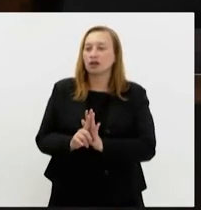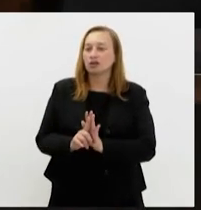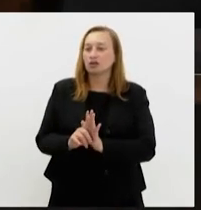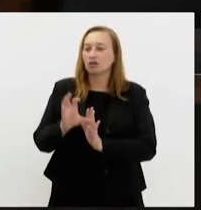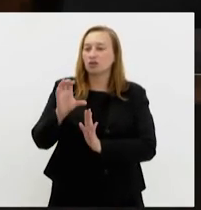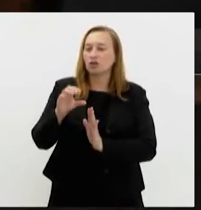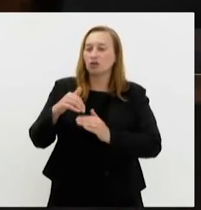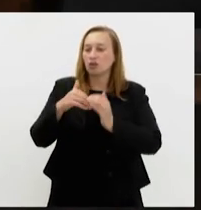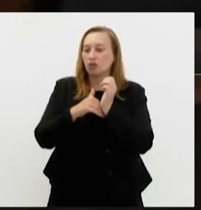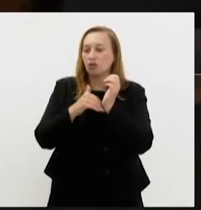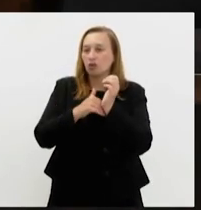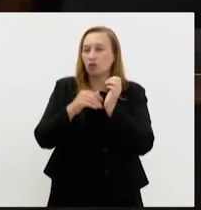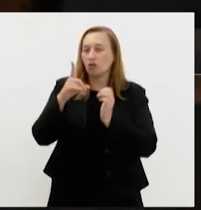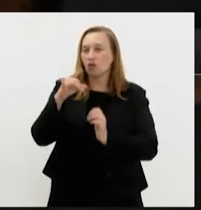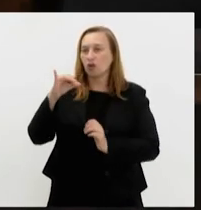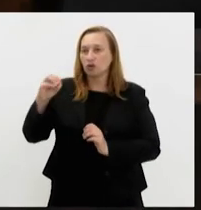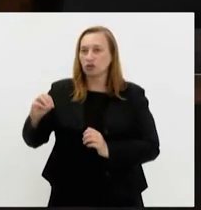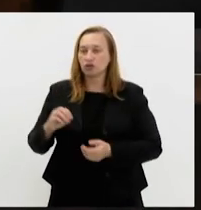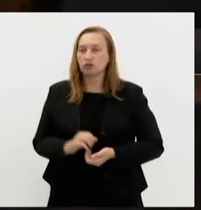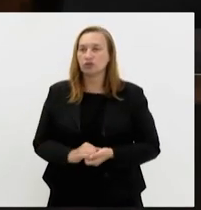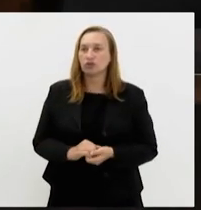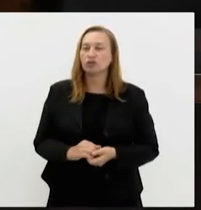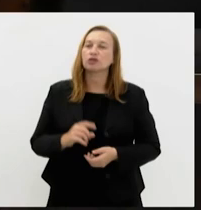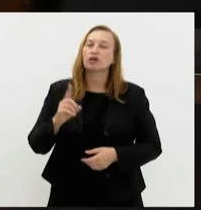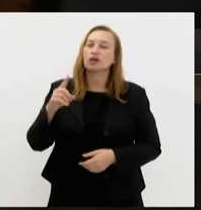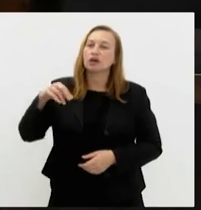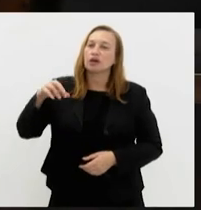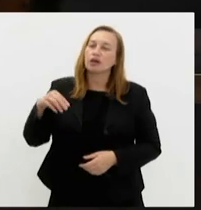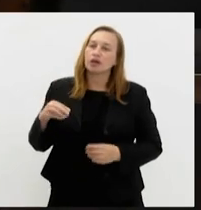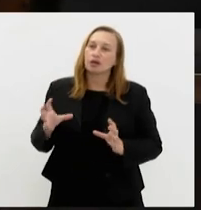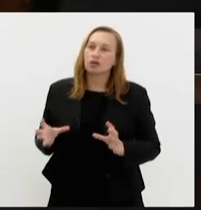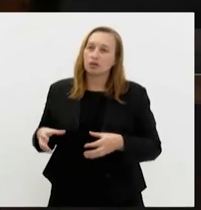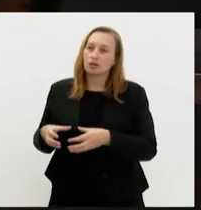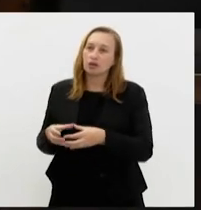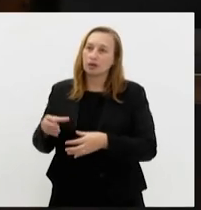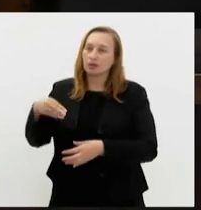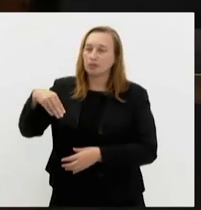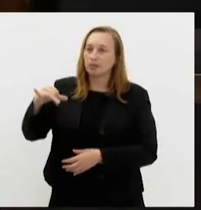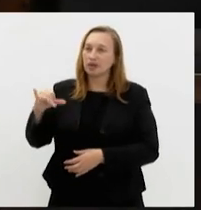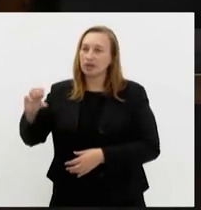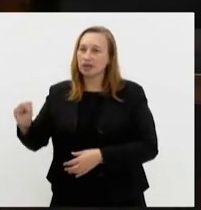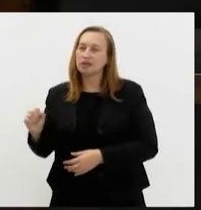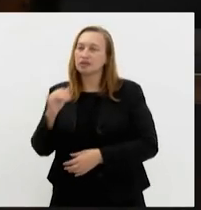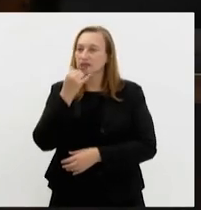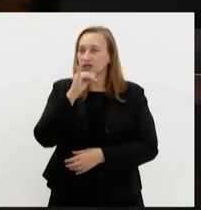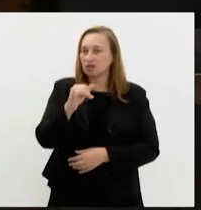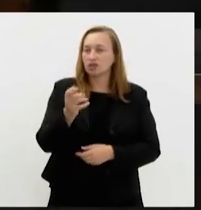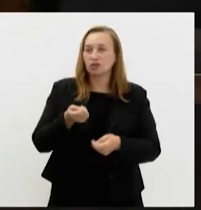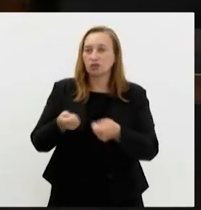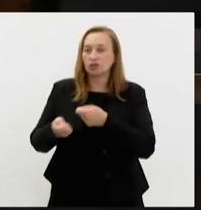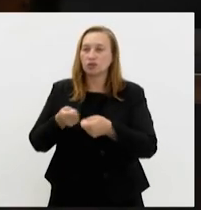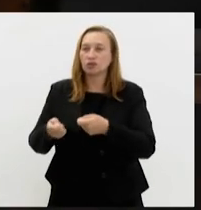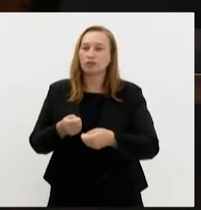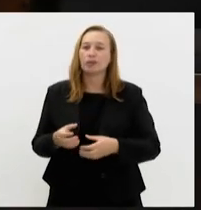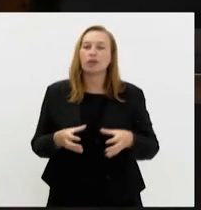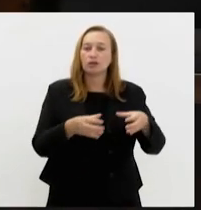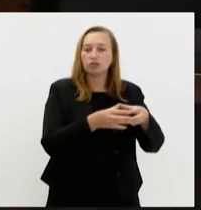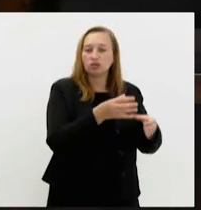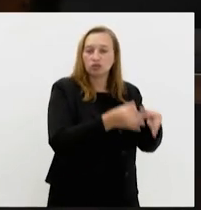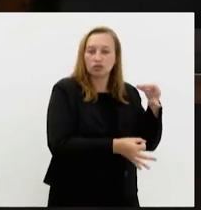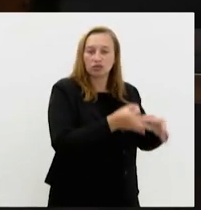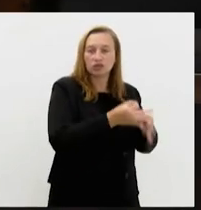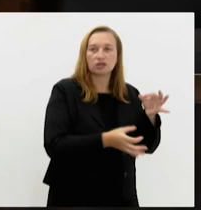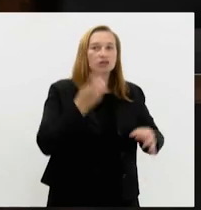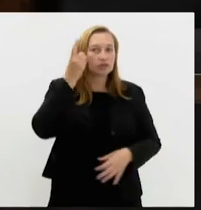Indústria e Comércio, Minas e Energia, de Orçamento, Finanças, Fiscalização Financeira e Controle. Para emitir parecer pela Constituição e Justiça, deputado